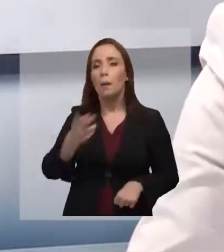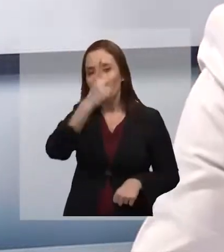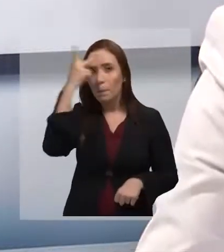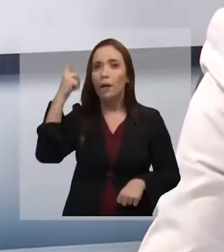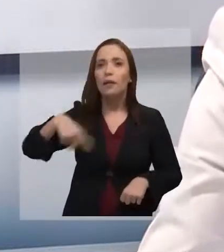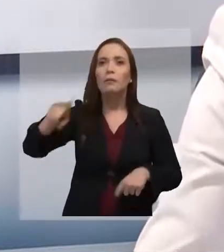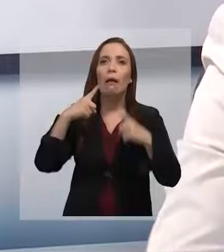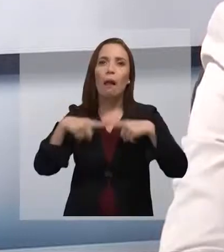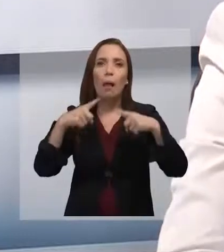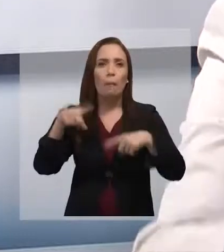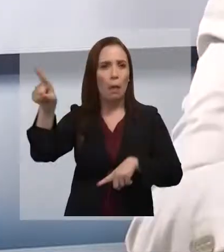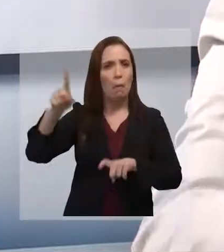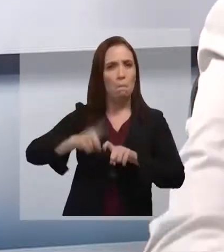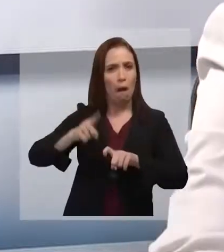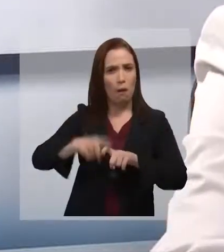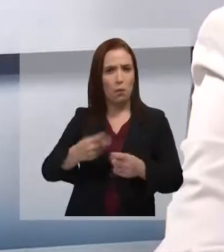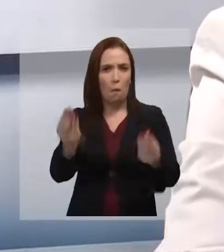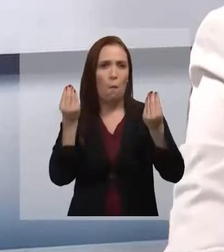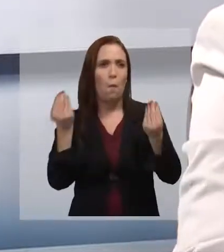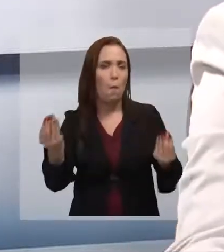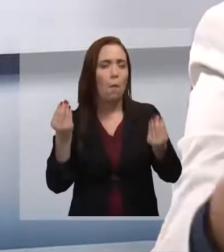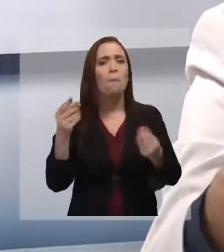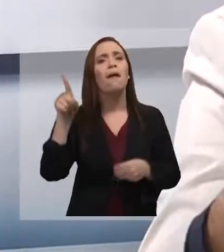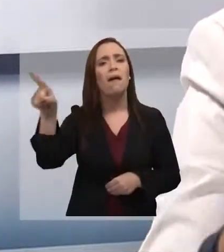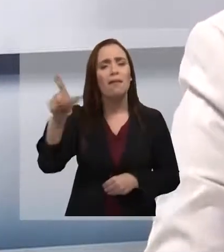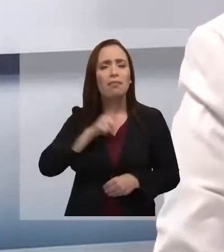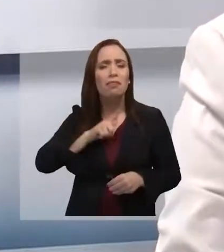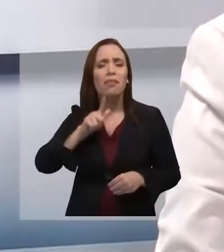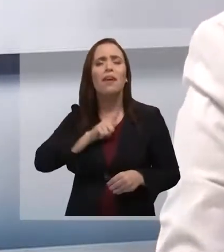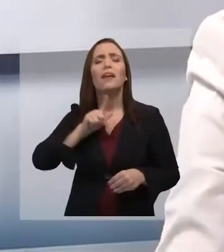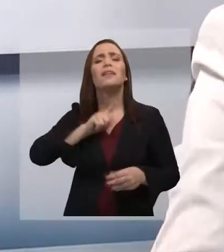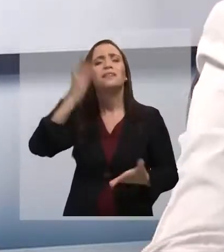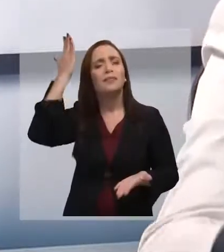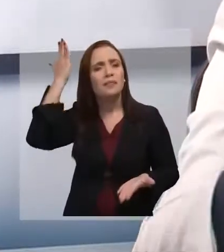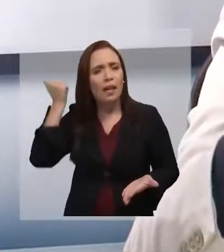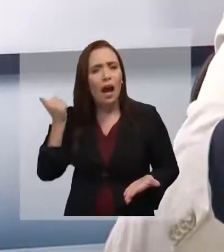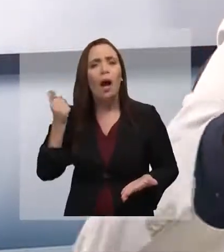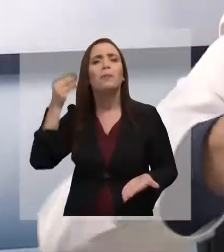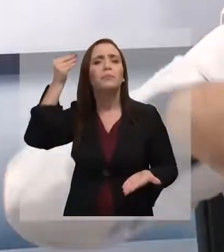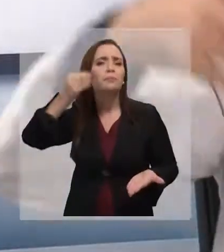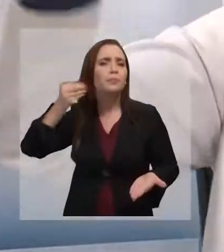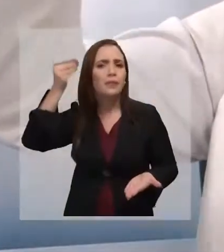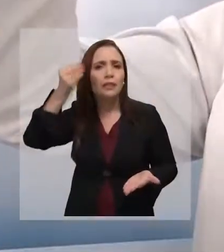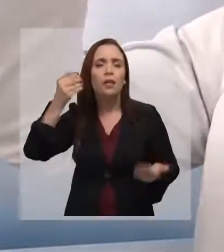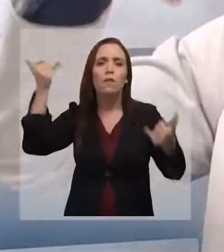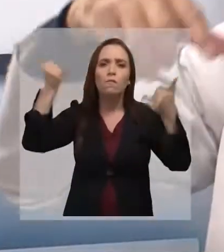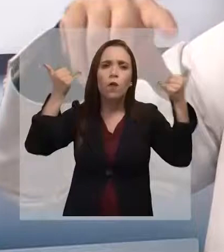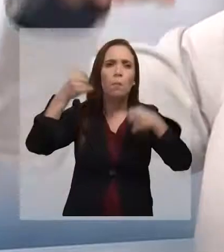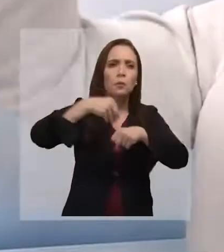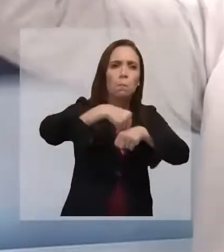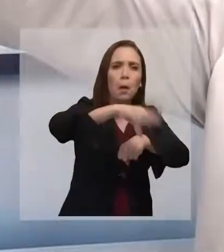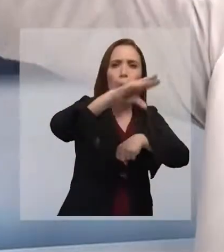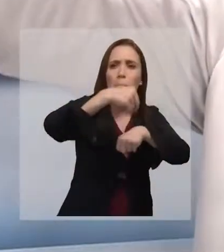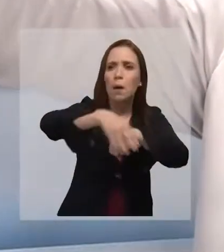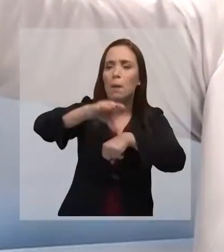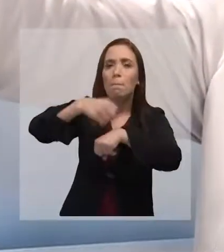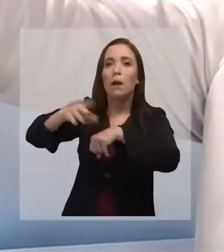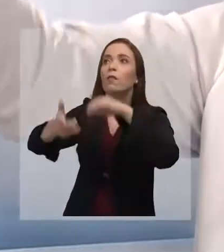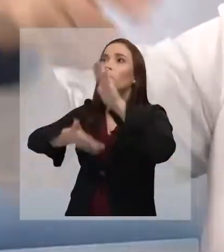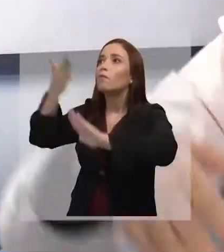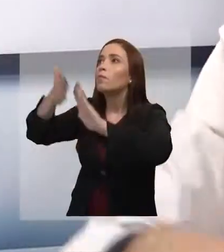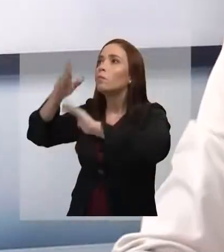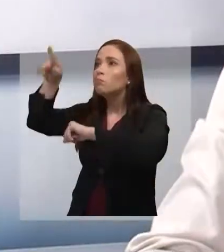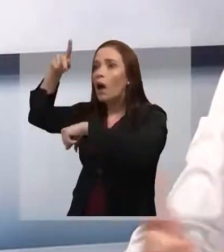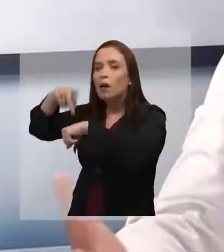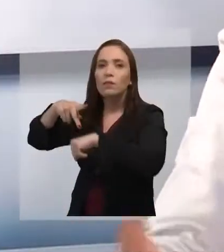o pessoal criticando, é da área, e está fazendo, com o conhecimento que tem, está trazendo informação, conhecimento, fora do país,